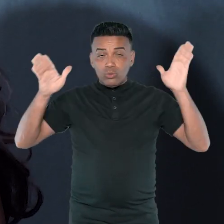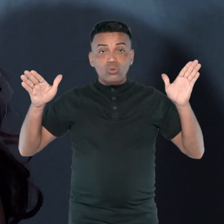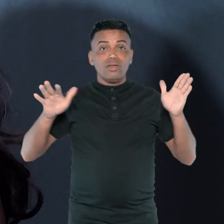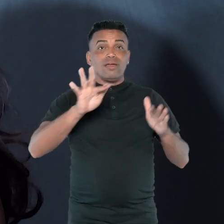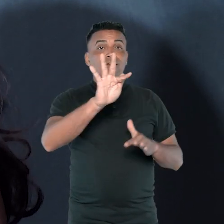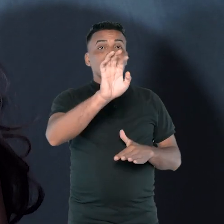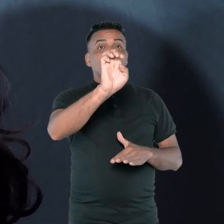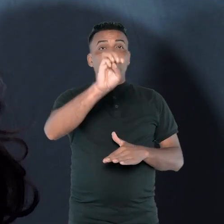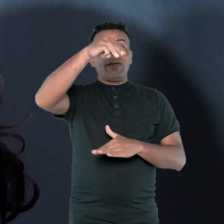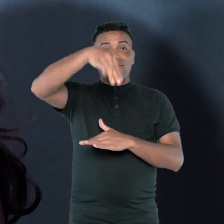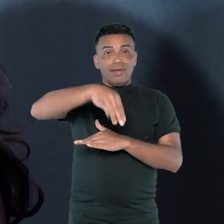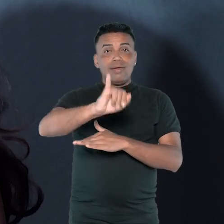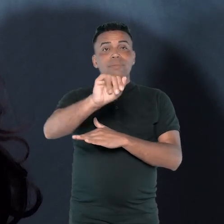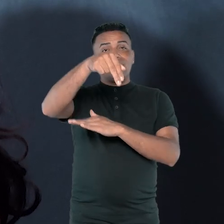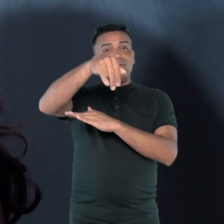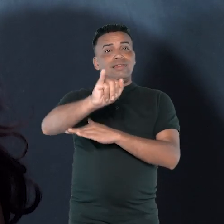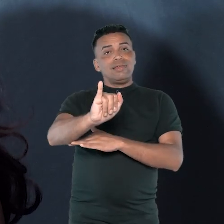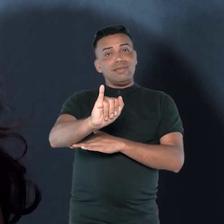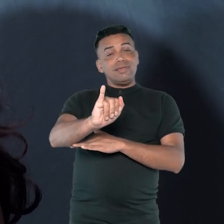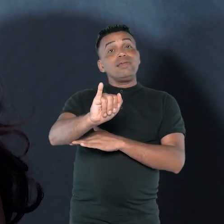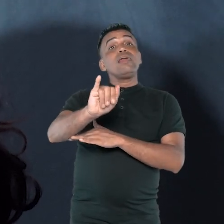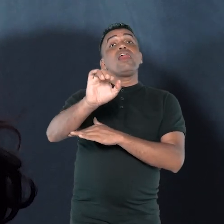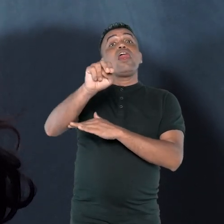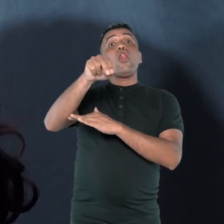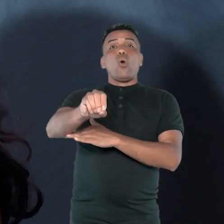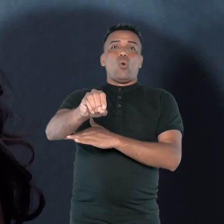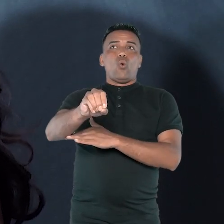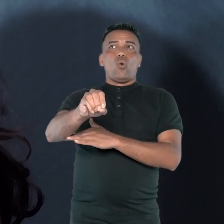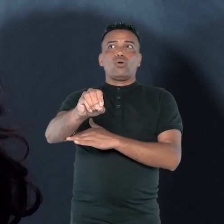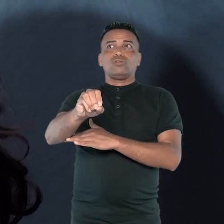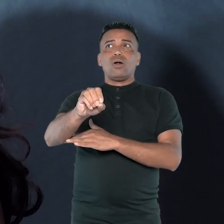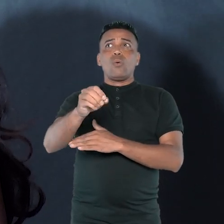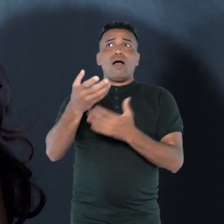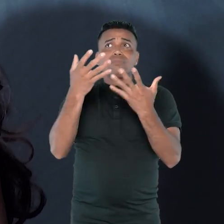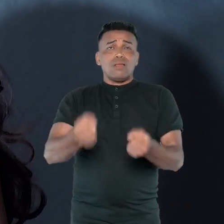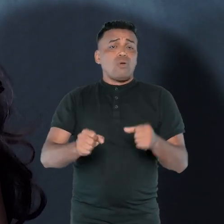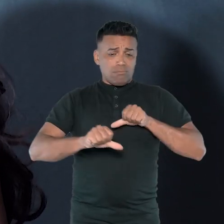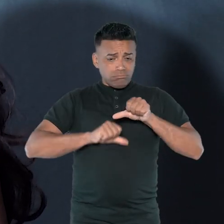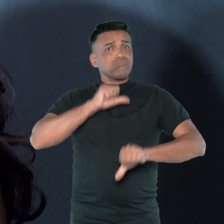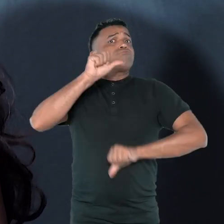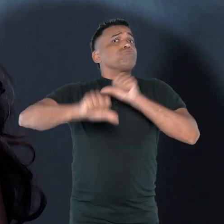né? Que é de se permitir, de fato, se deslocar, né? É permitir que